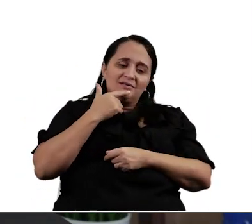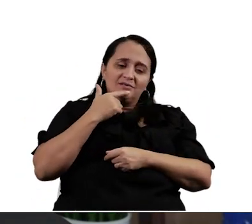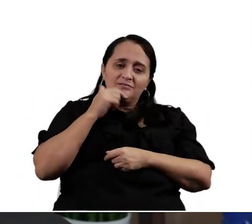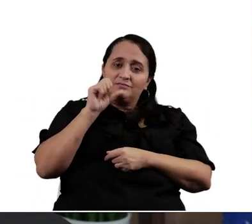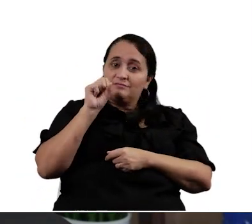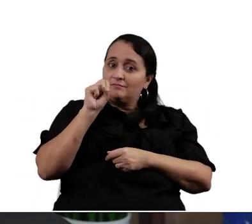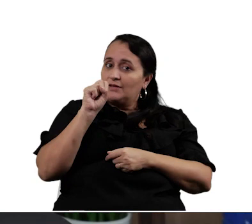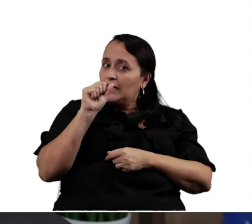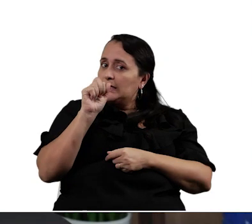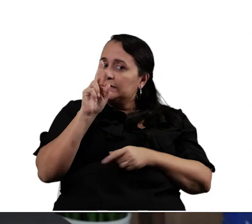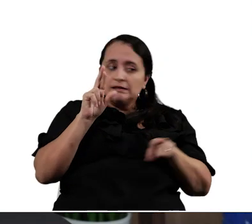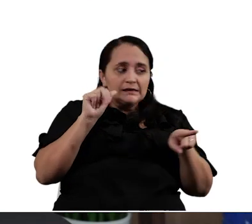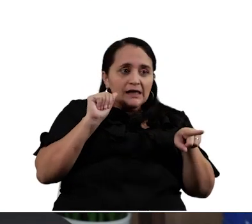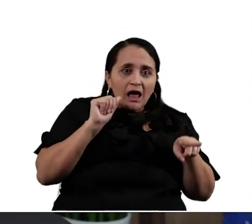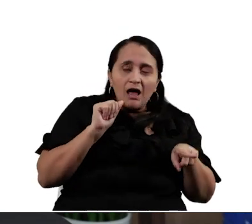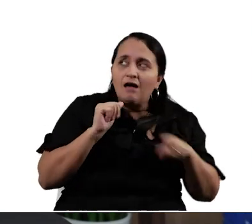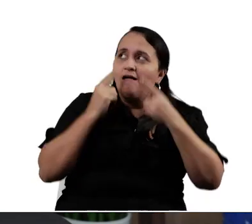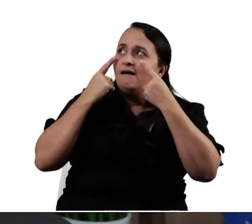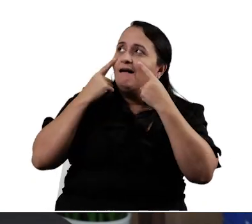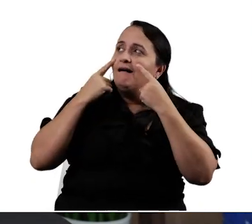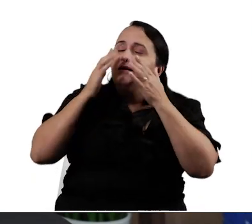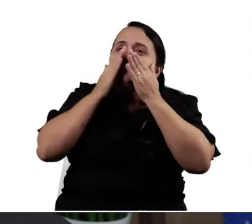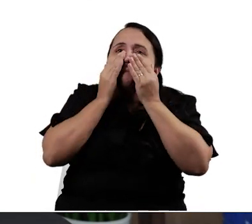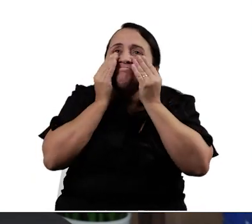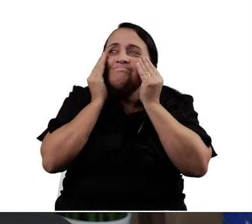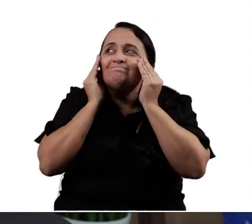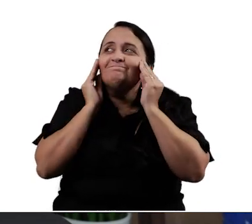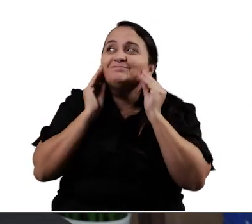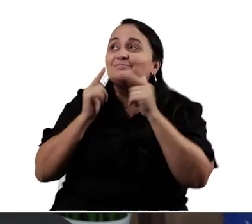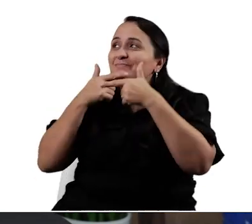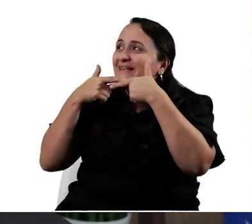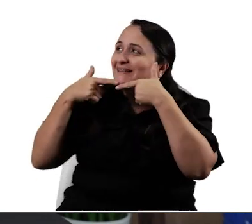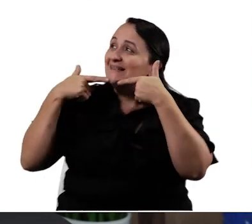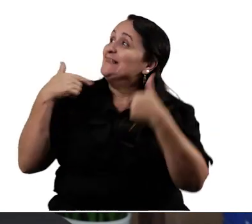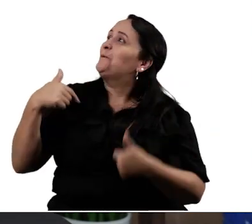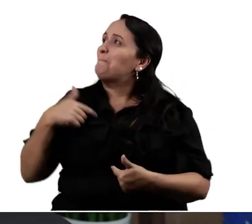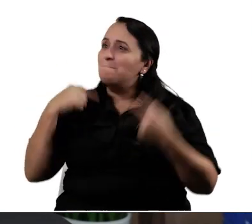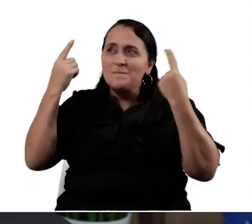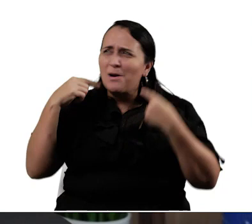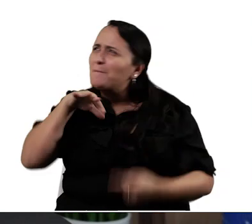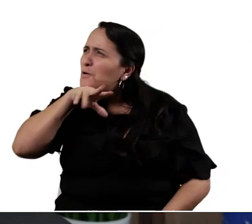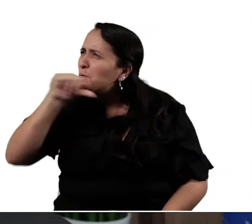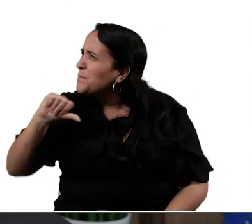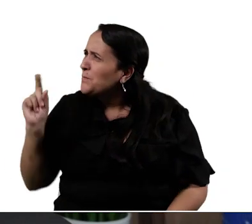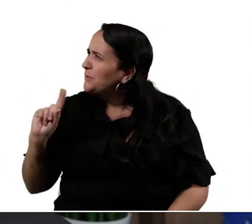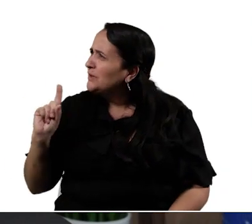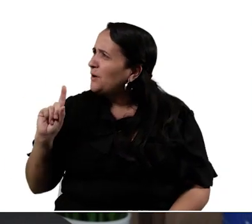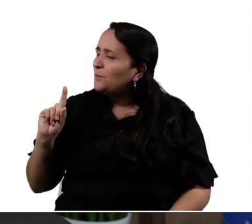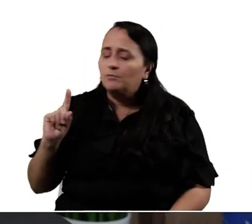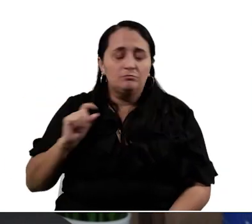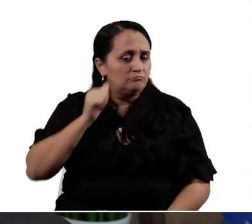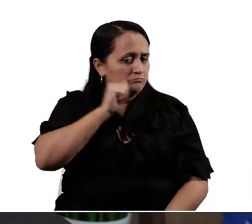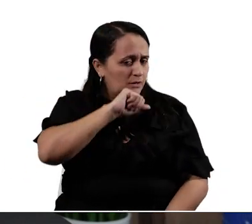ficou mais, contente e parou de chorar. Então, meu cabelo não é ruim? A mãe respondeu, claro que não,